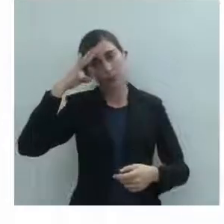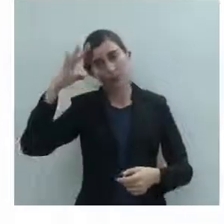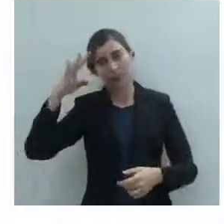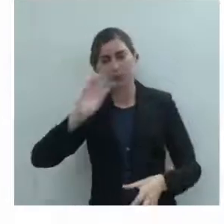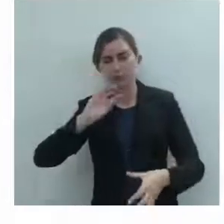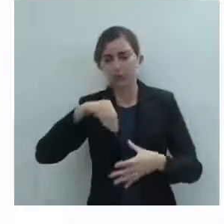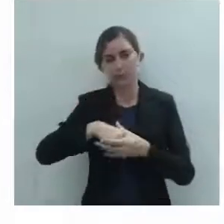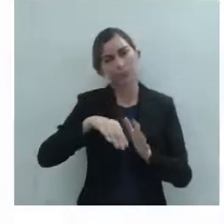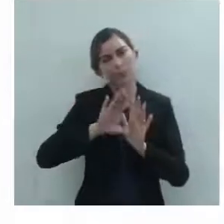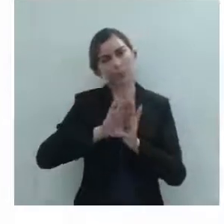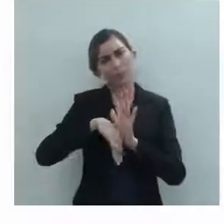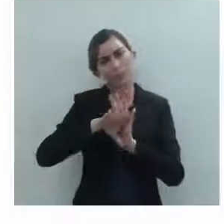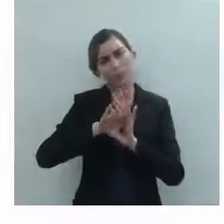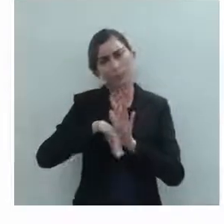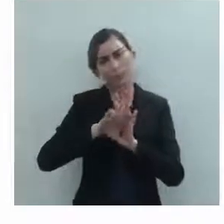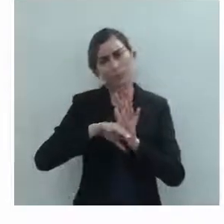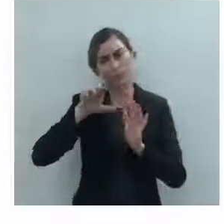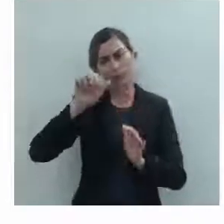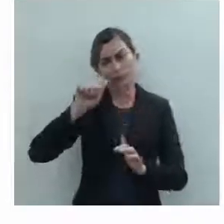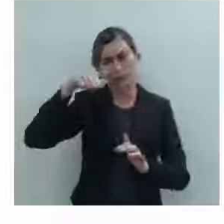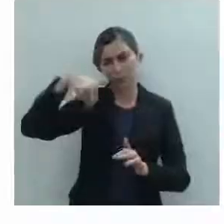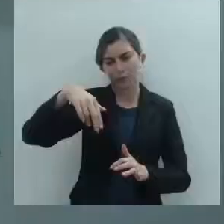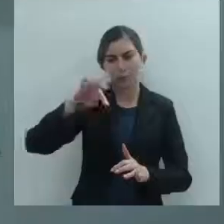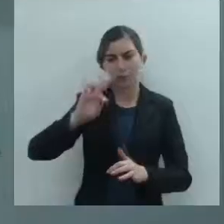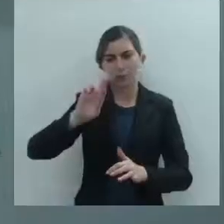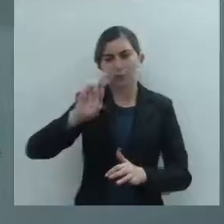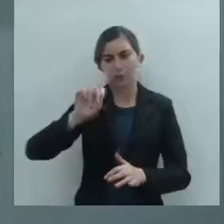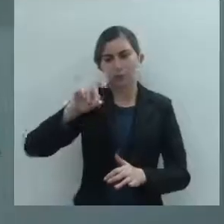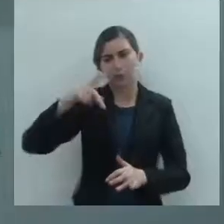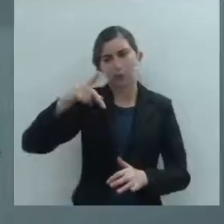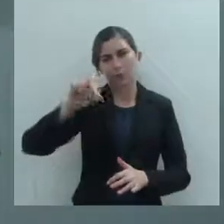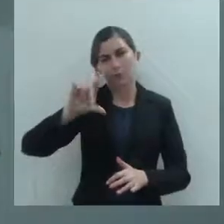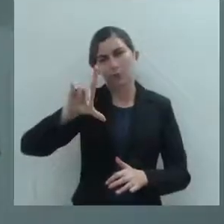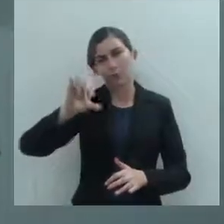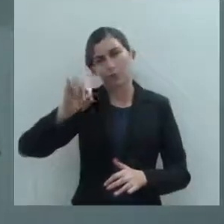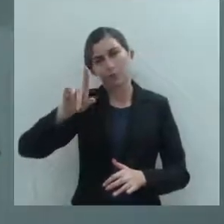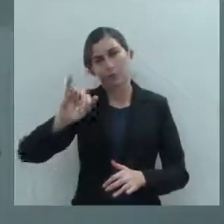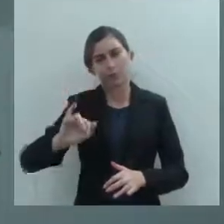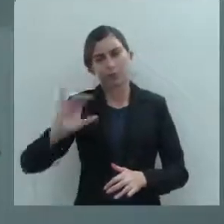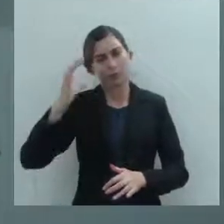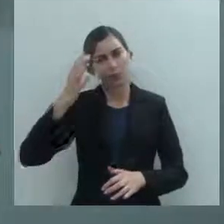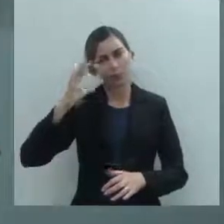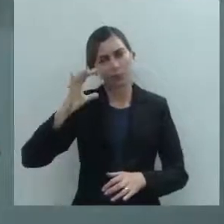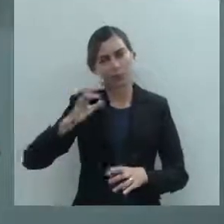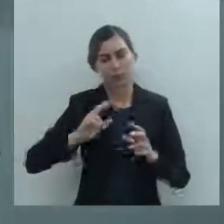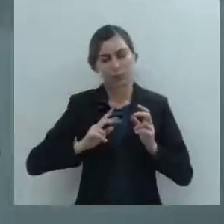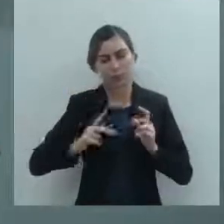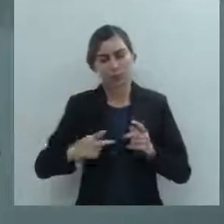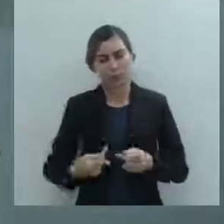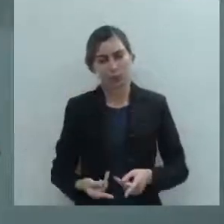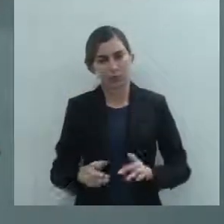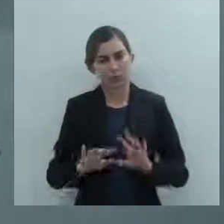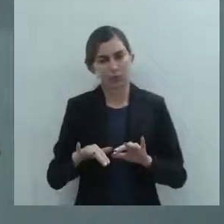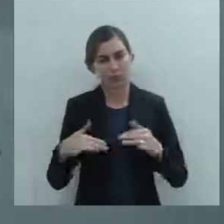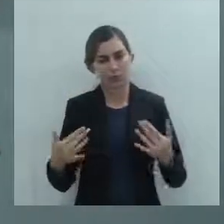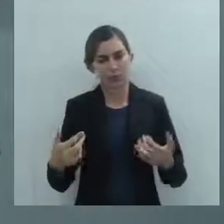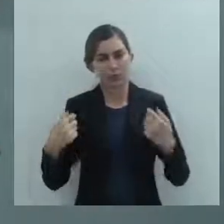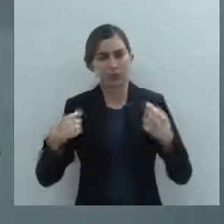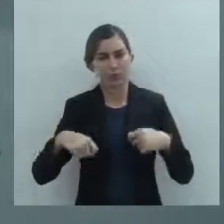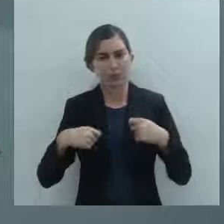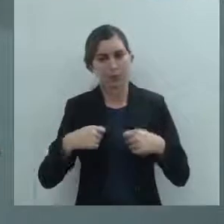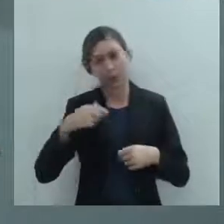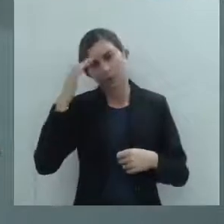dentro do conceito antropológico do conceito das ciências humanas então a gente precisa